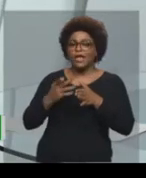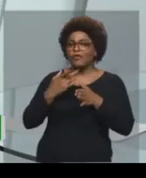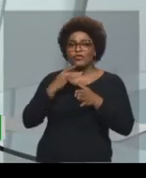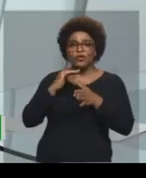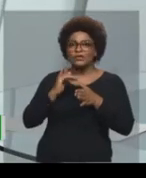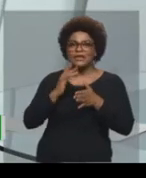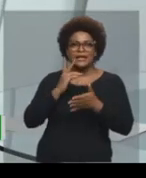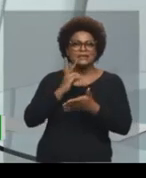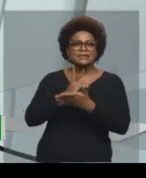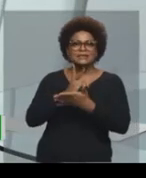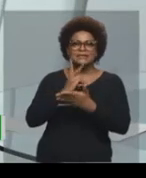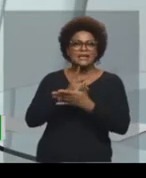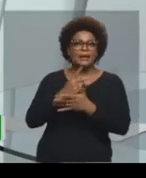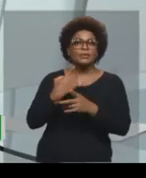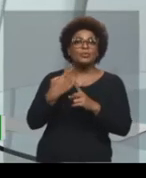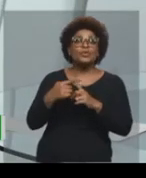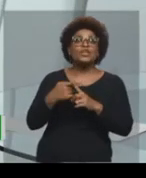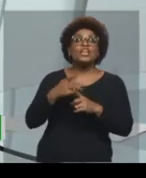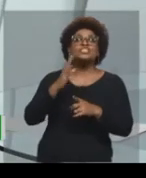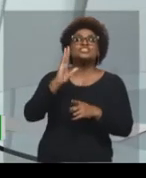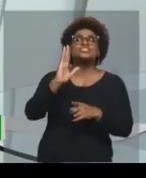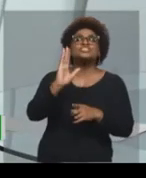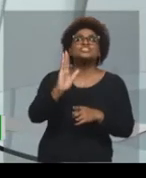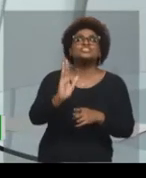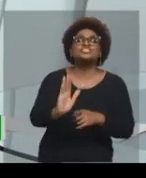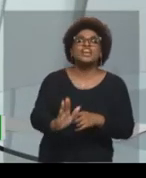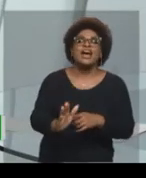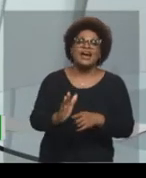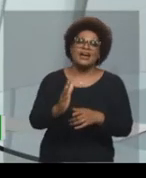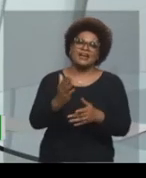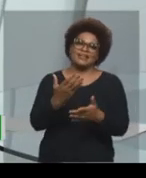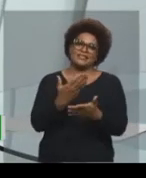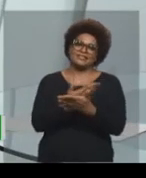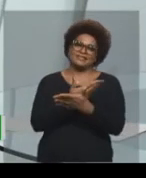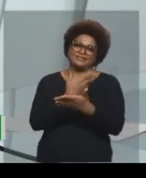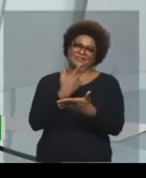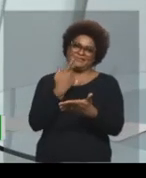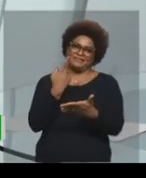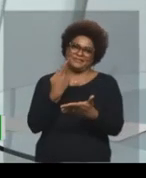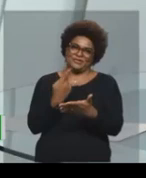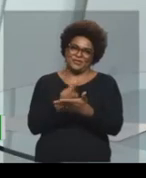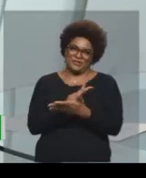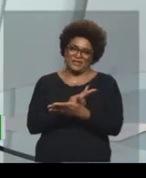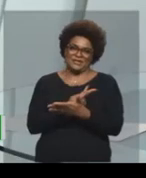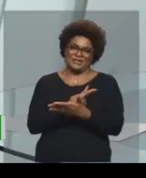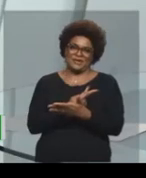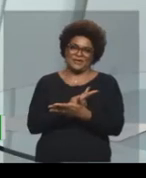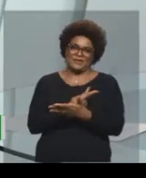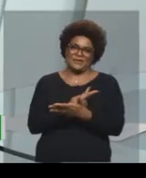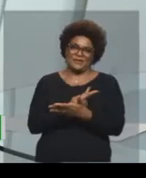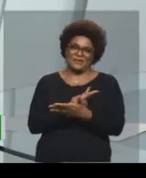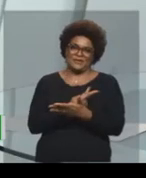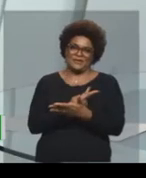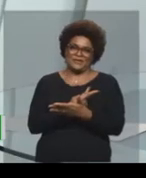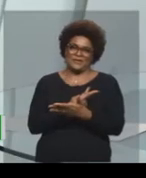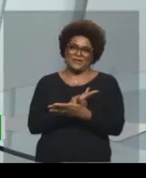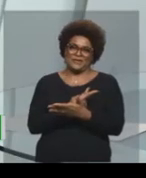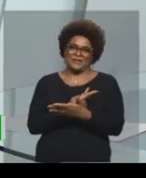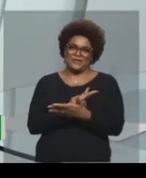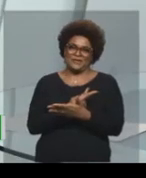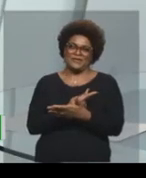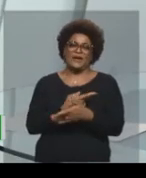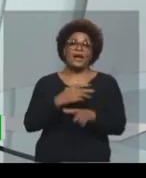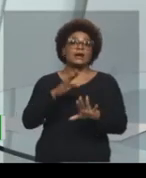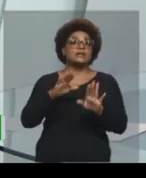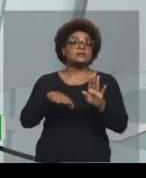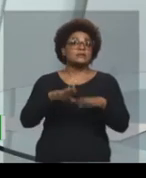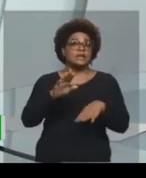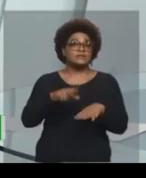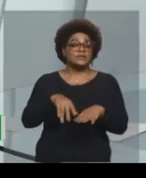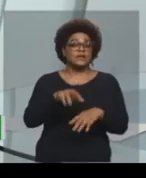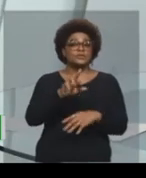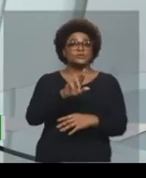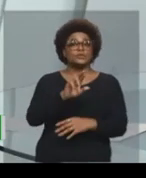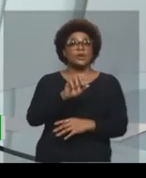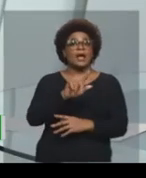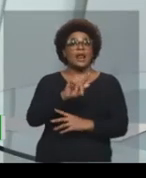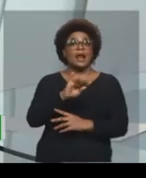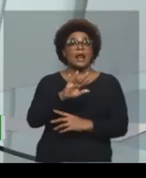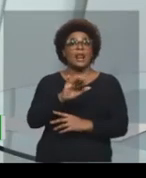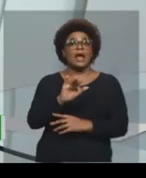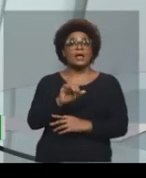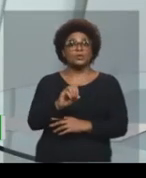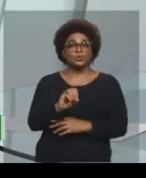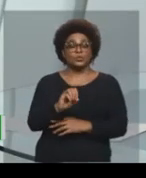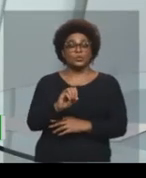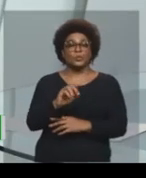passado, porque já aconteceu. Muitas vezes, no caso do diário, no relato pessoal, existe a questão